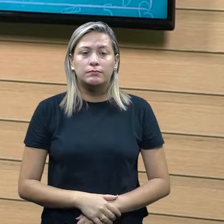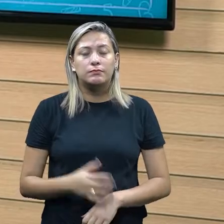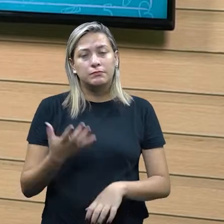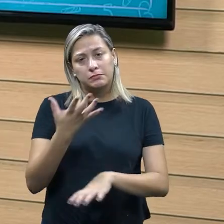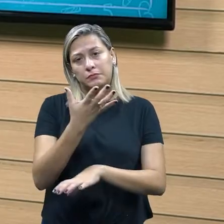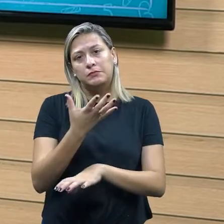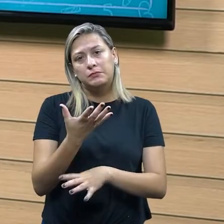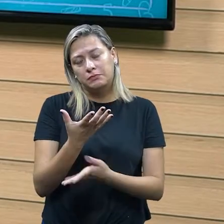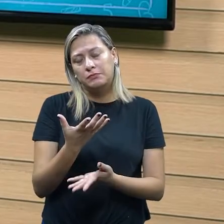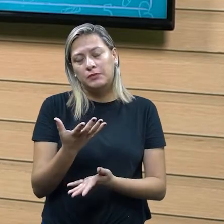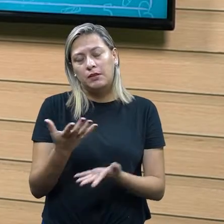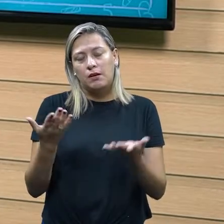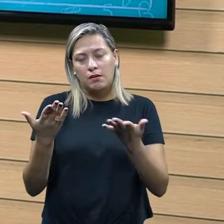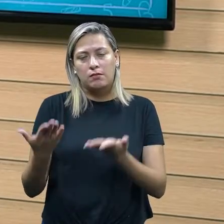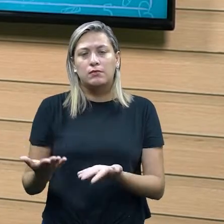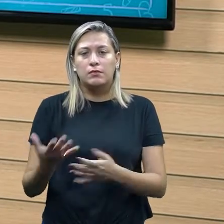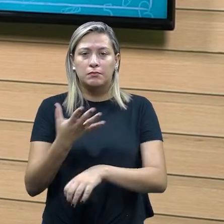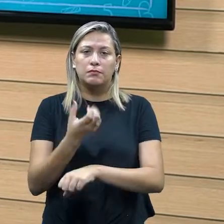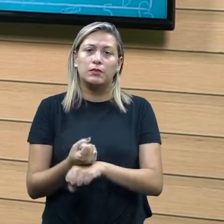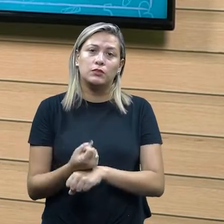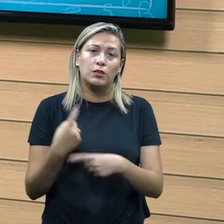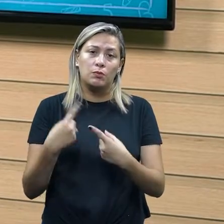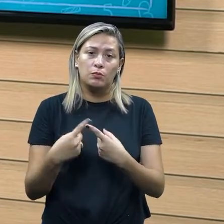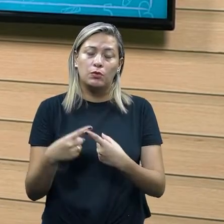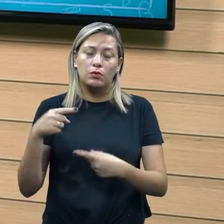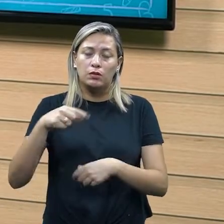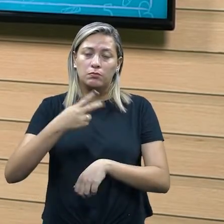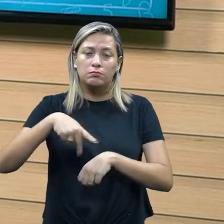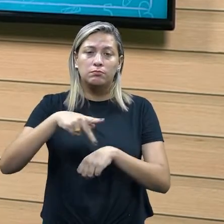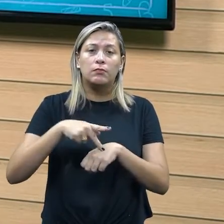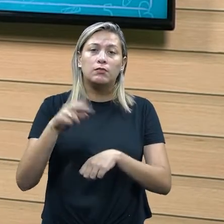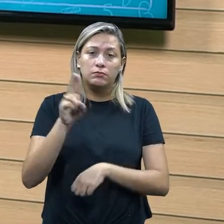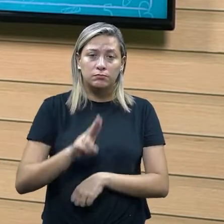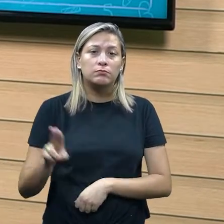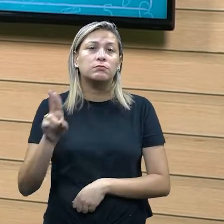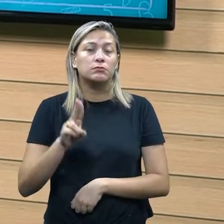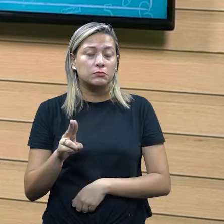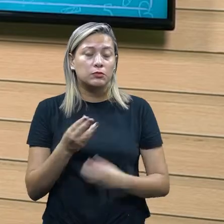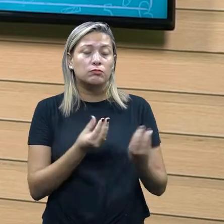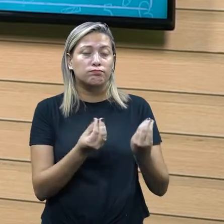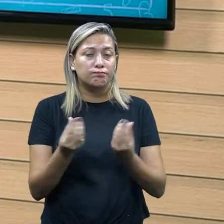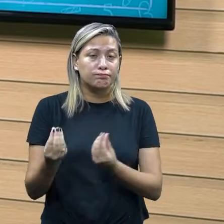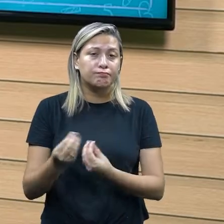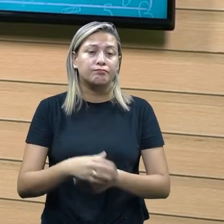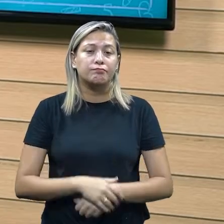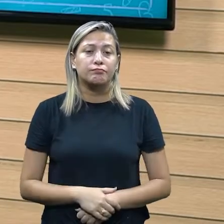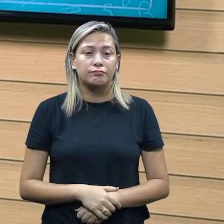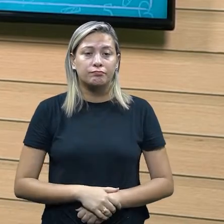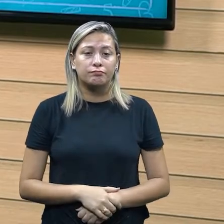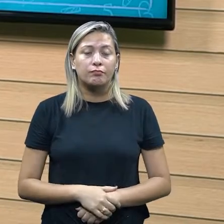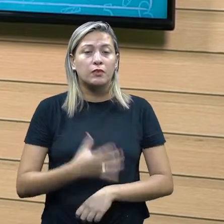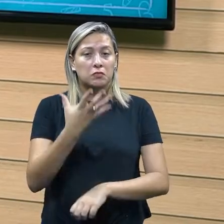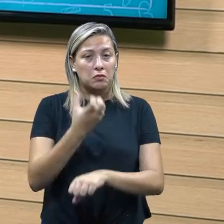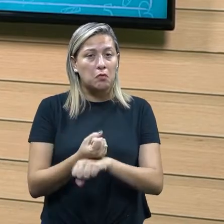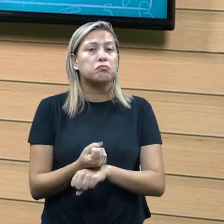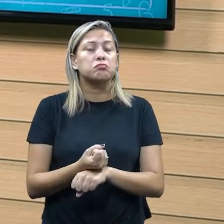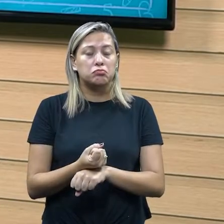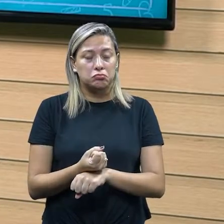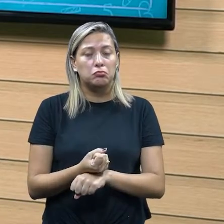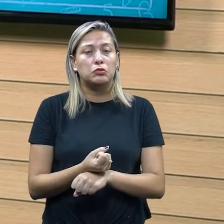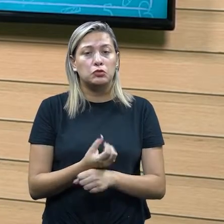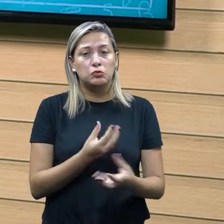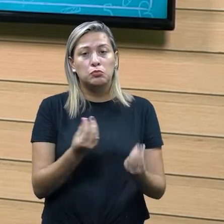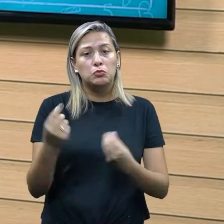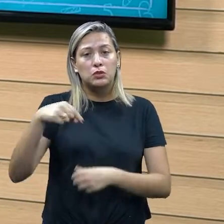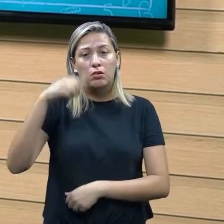o Brasil, visto que é um país que se utiliza muito desse software. Então a gente tem uma grande quantidade de downloads feitos aqui